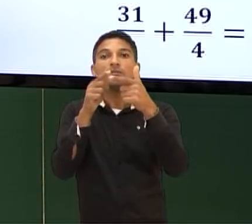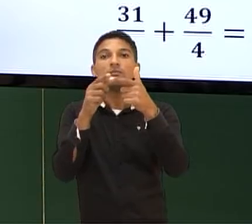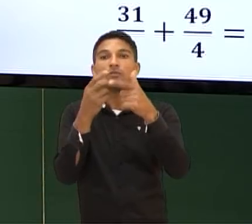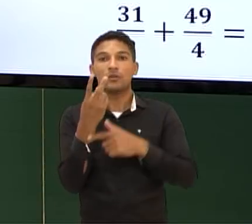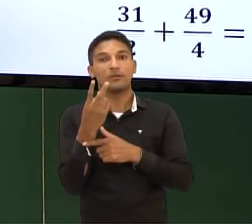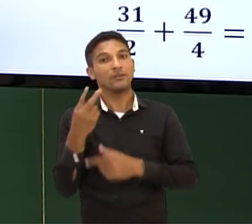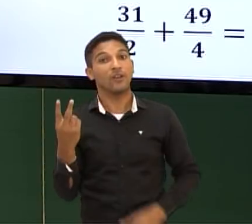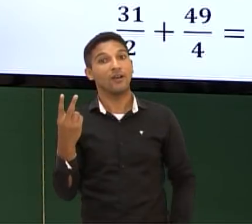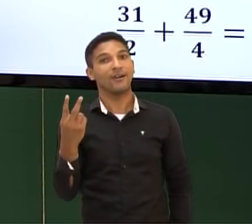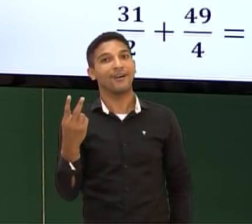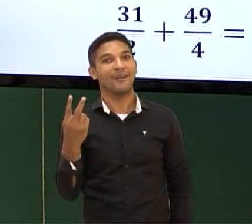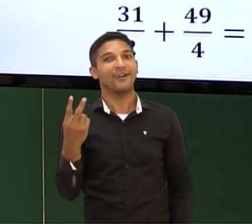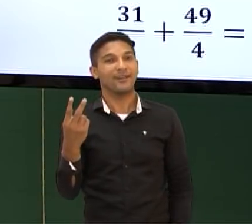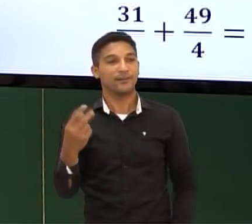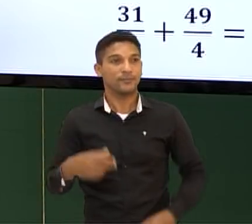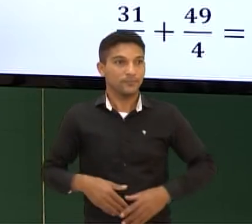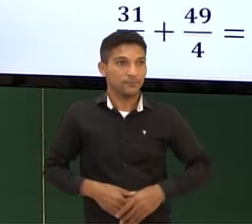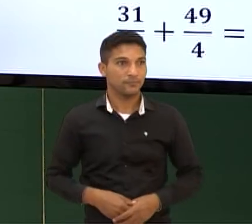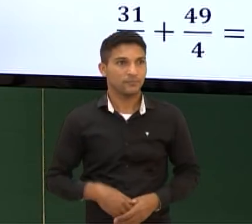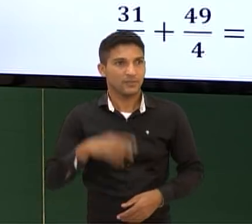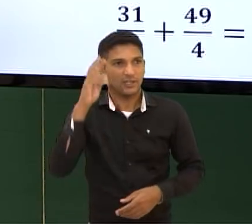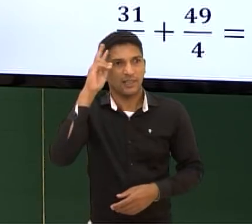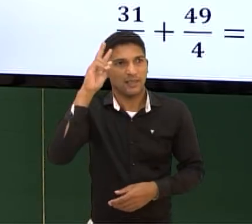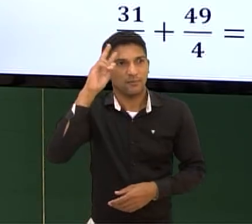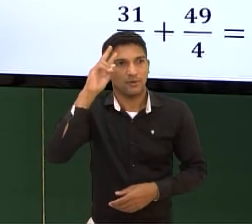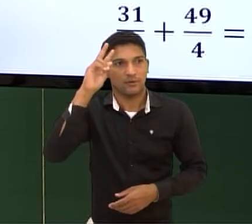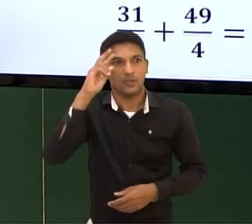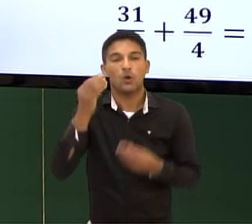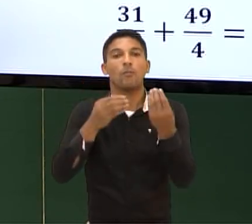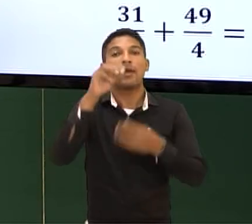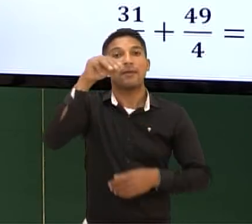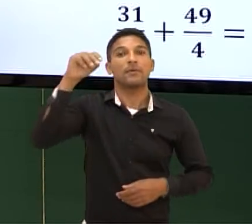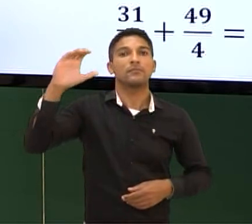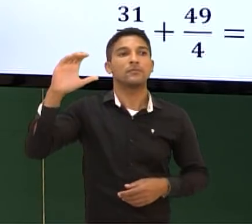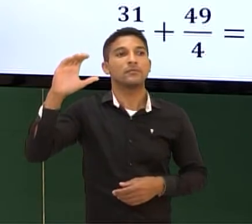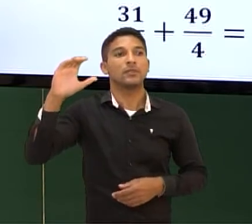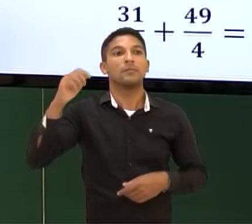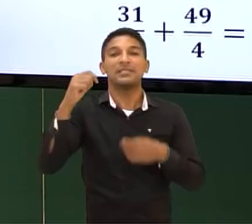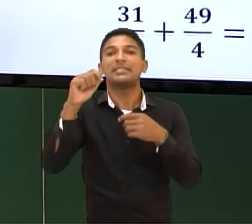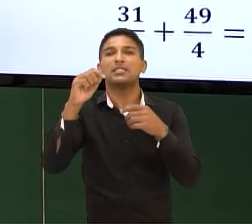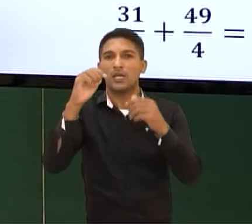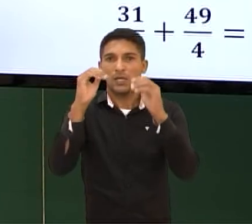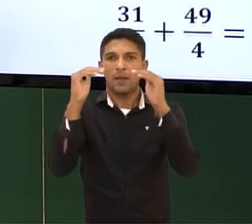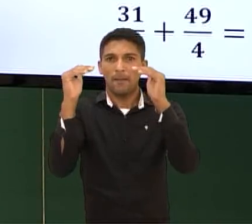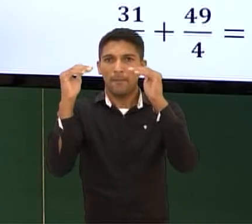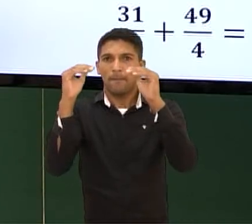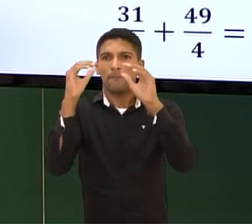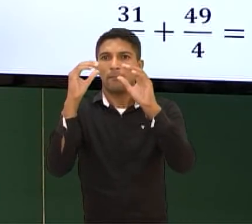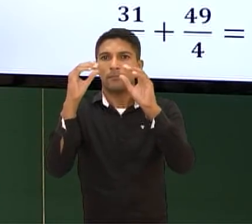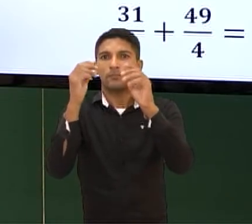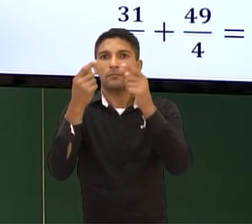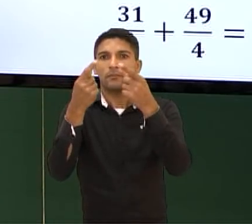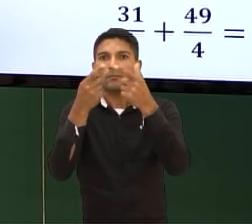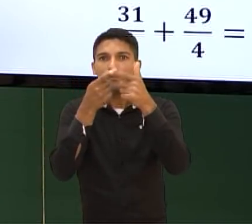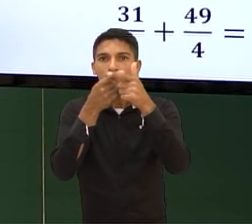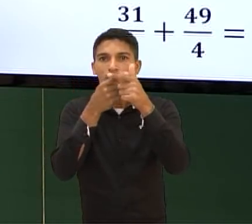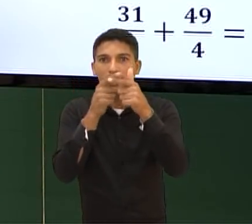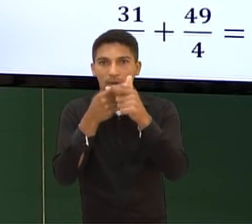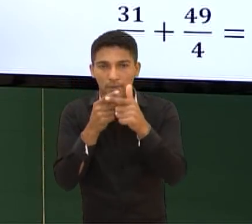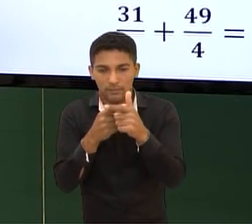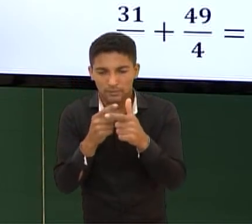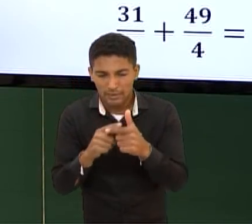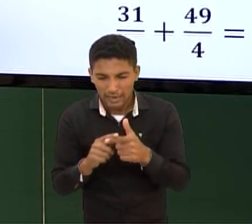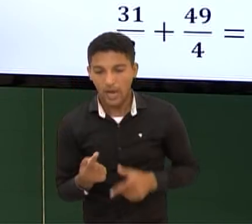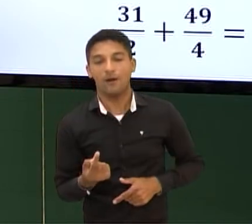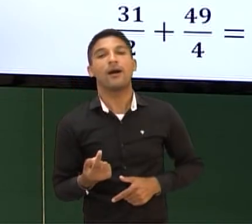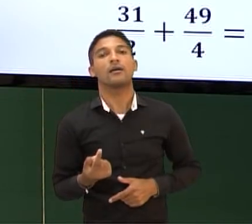2. Lembram que lá, para calcular o MMC, eu preciso chegar no 1, certo? No meu primeiro número, já cheguei no 1. Agora